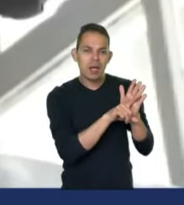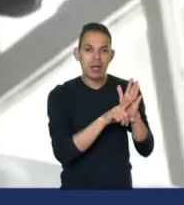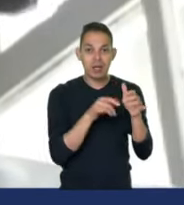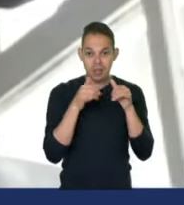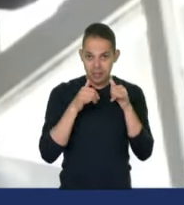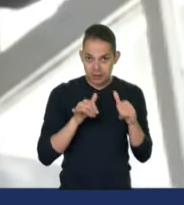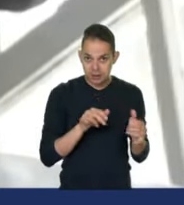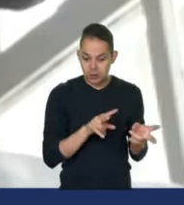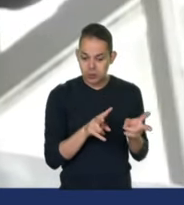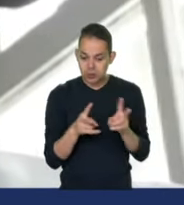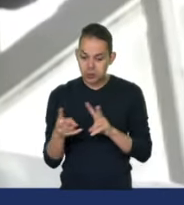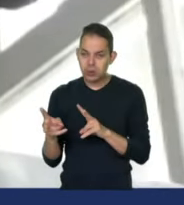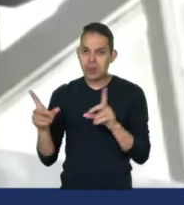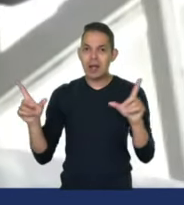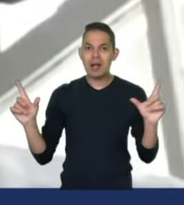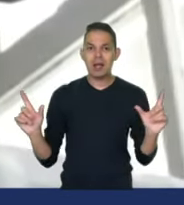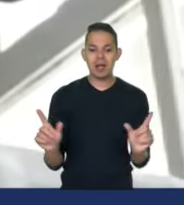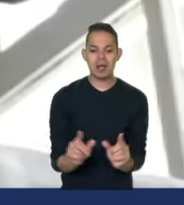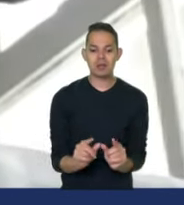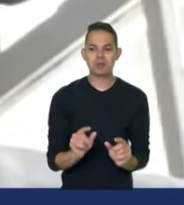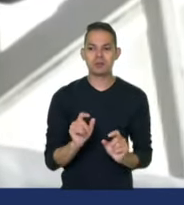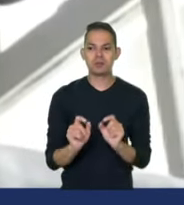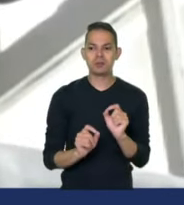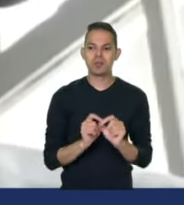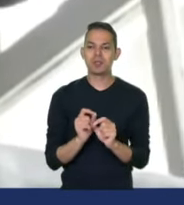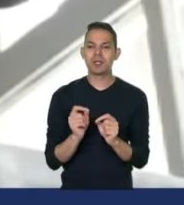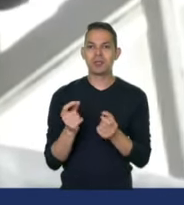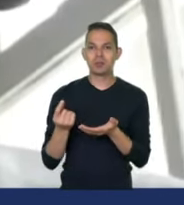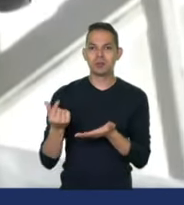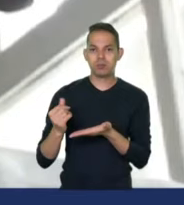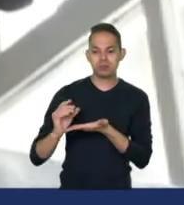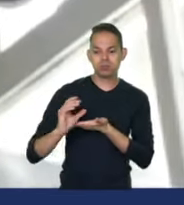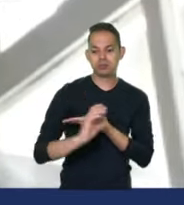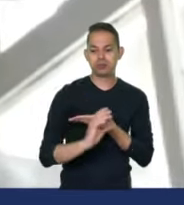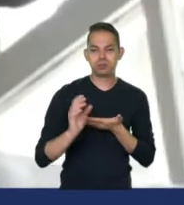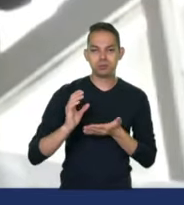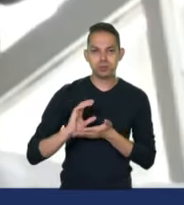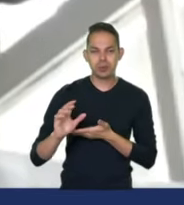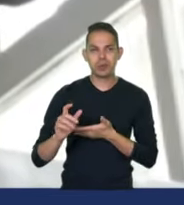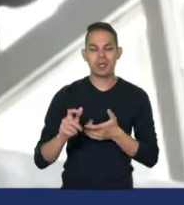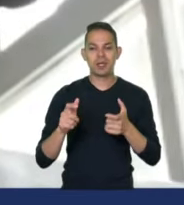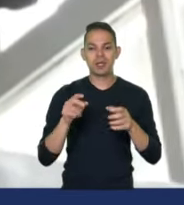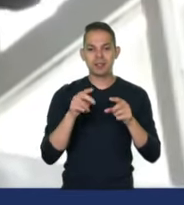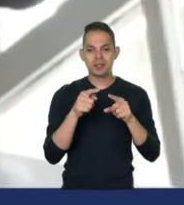gente vê que ela se resume à ampliação dos investimentos em fontes de energia renovável,